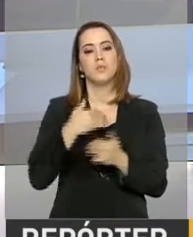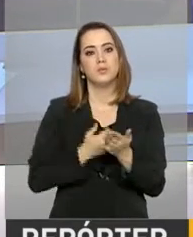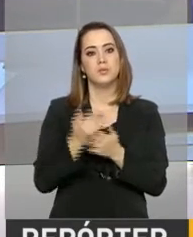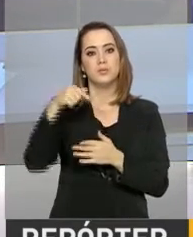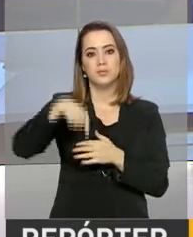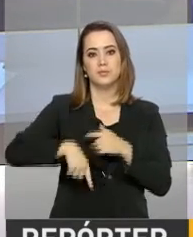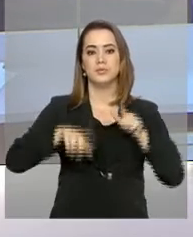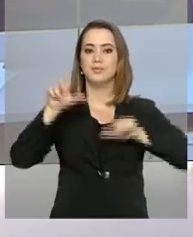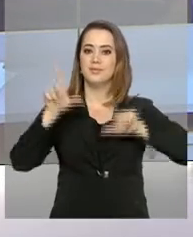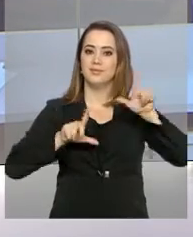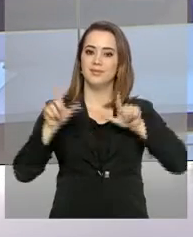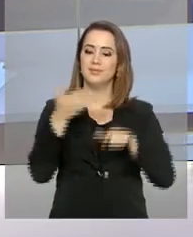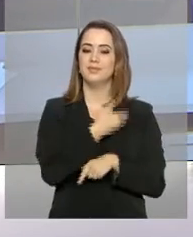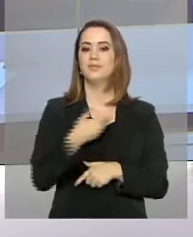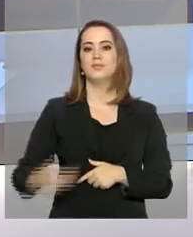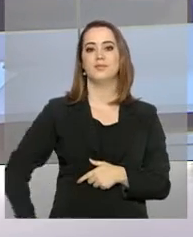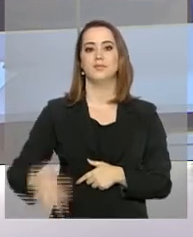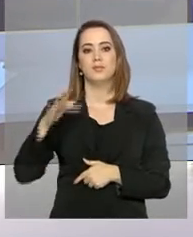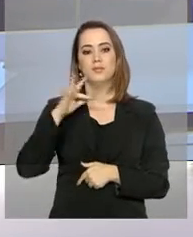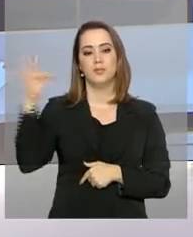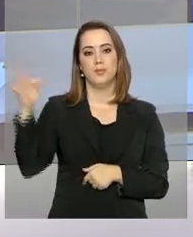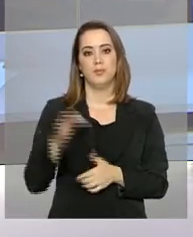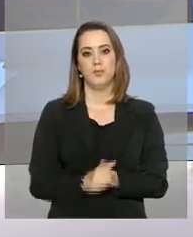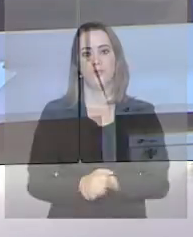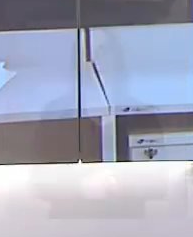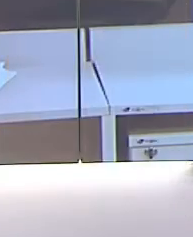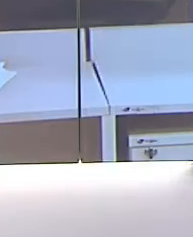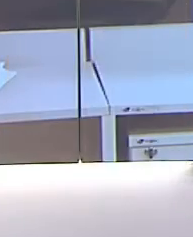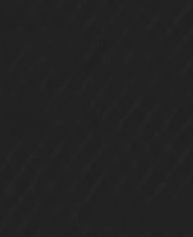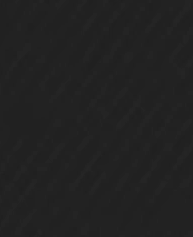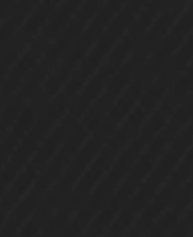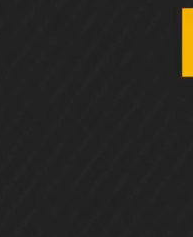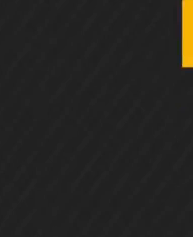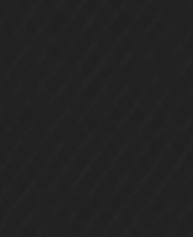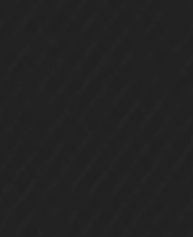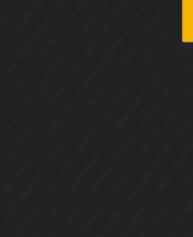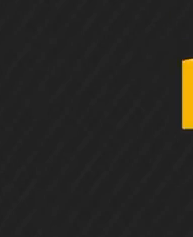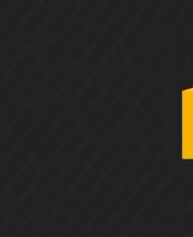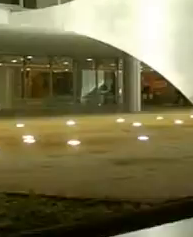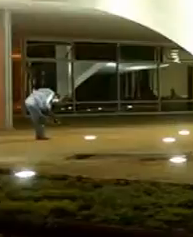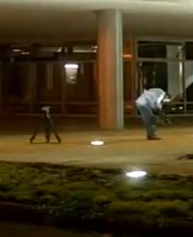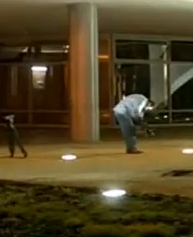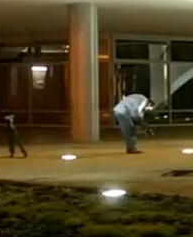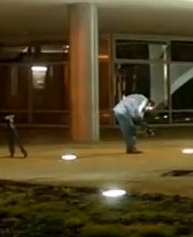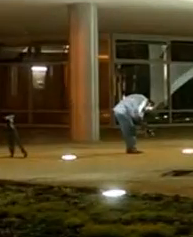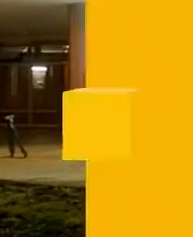com a gente aqui na NBR, a TV do Governo Federal.